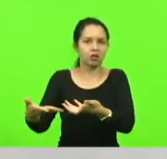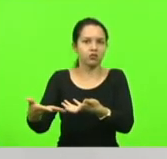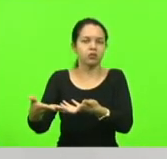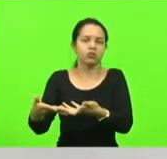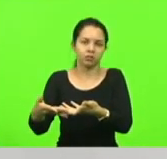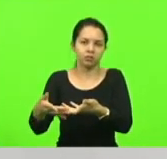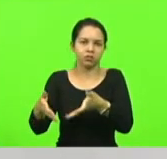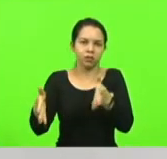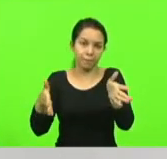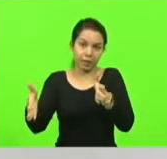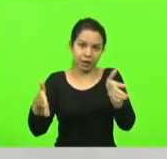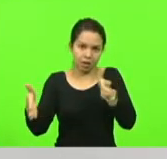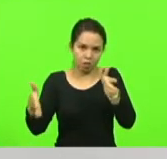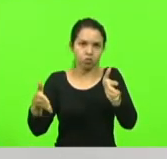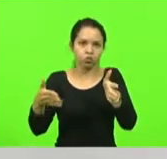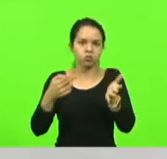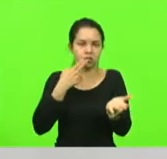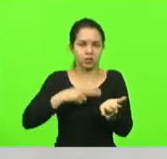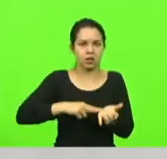que ele tem a garantia.